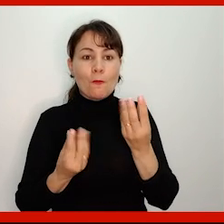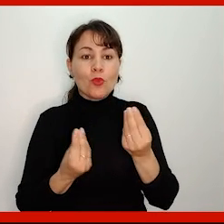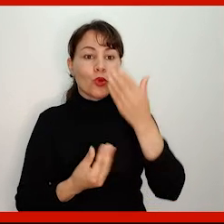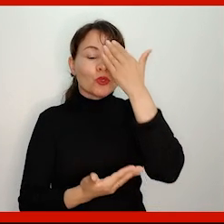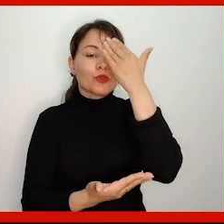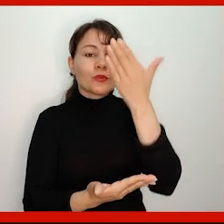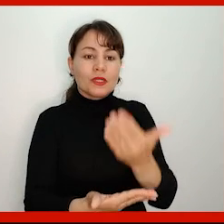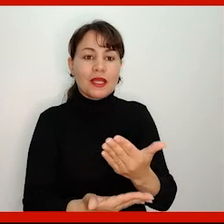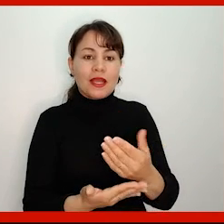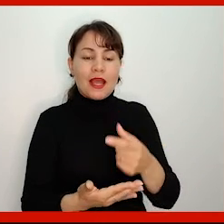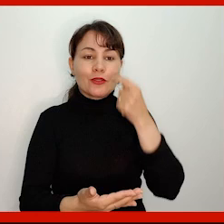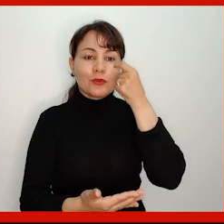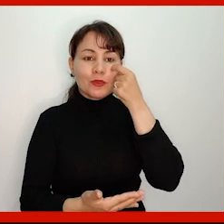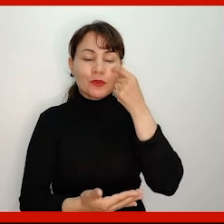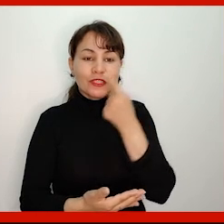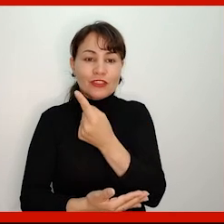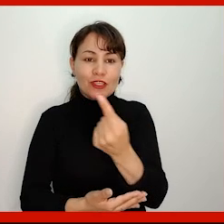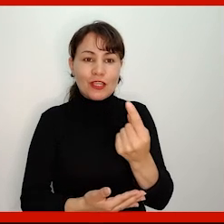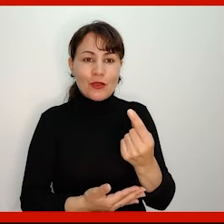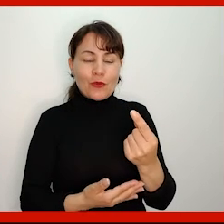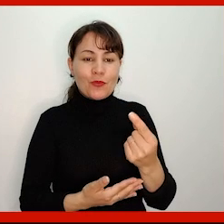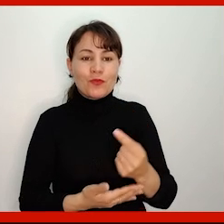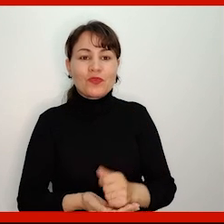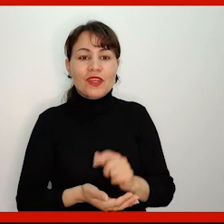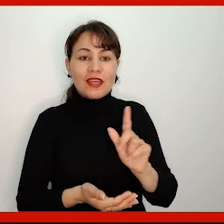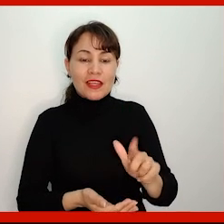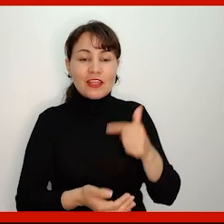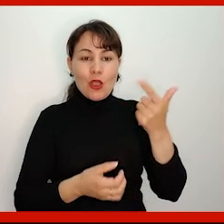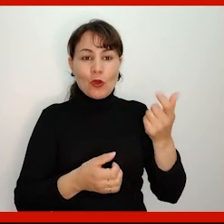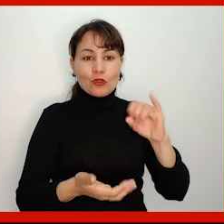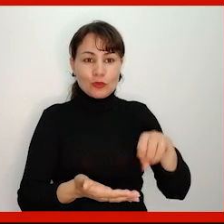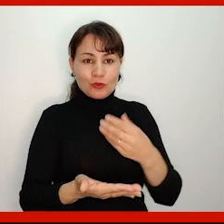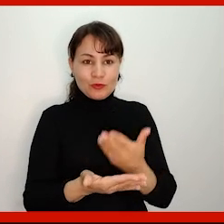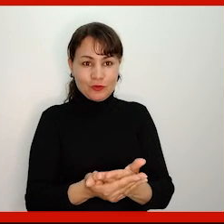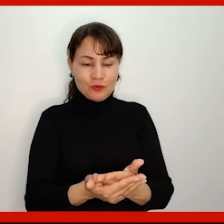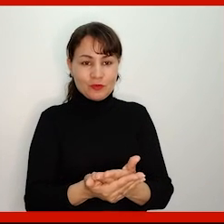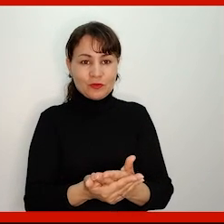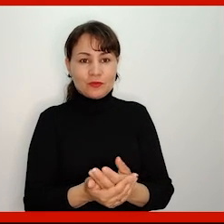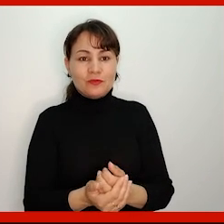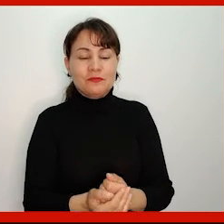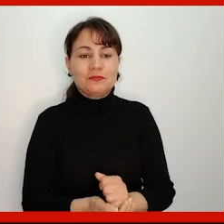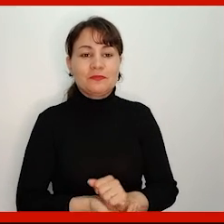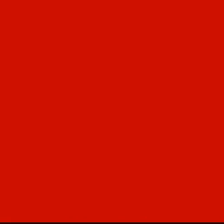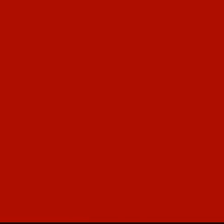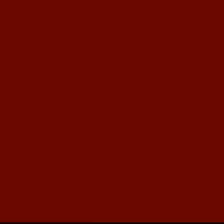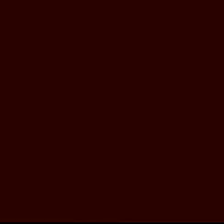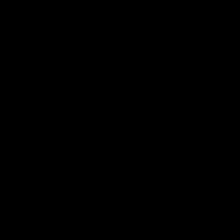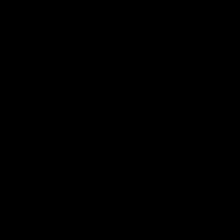sérias. Muito obrigada pela presença de vocês e até uma próxima oportunidade.